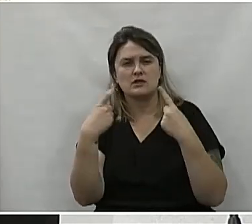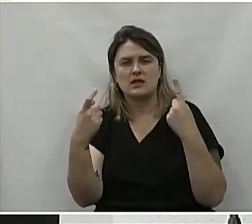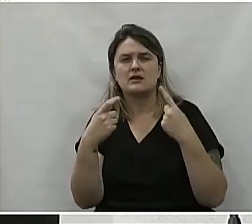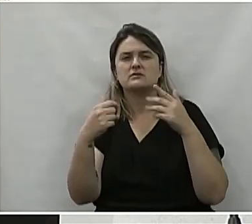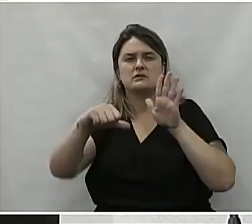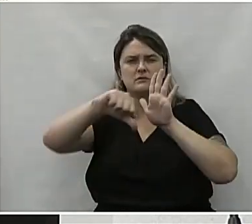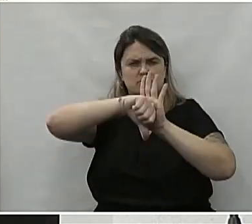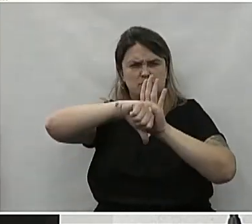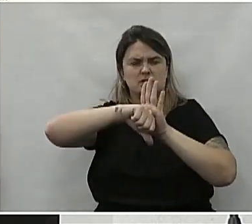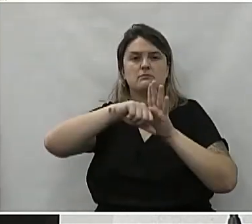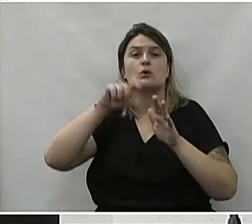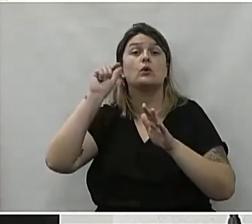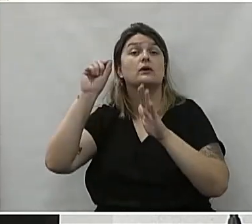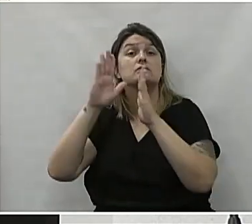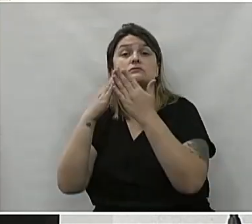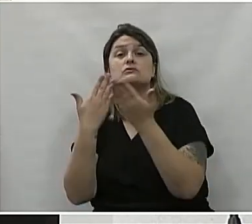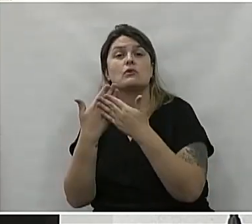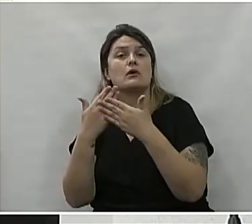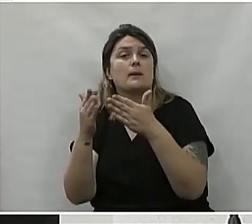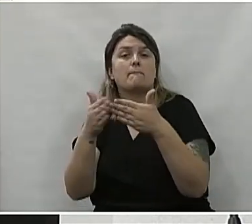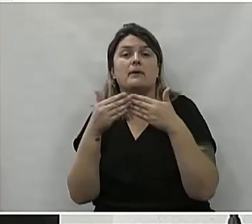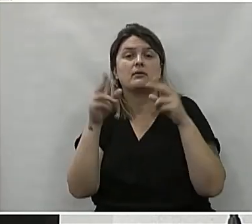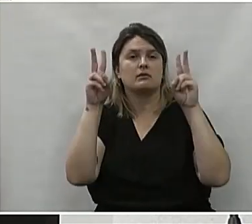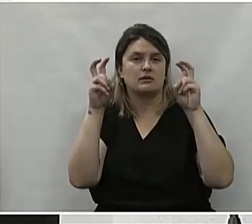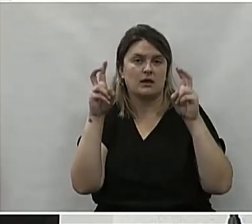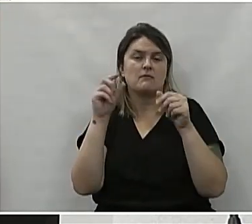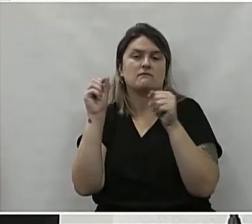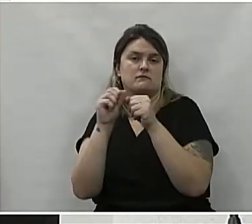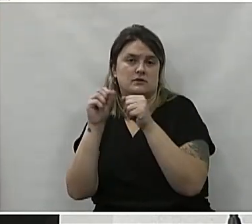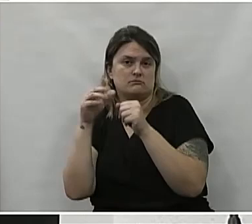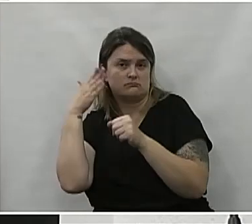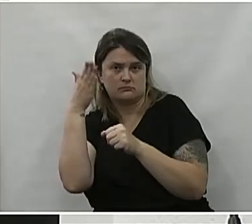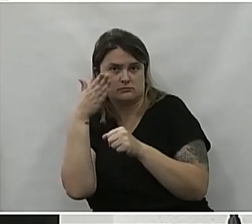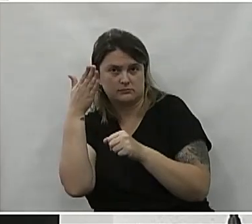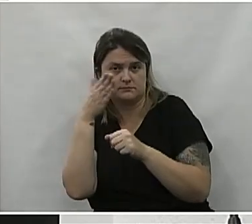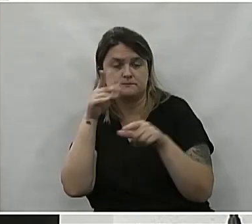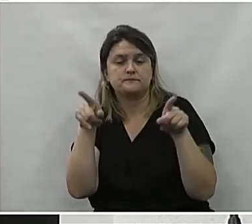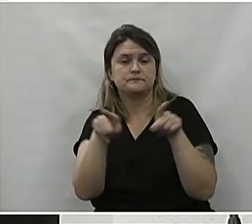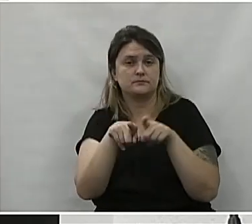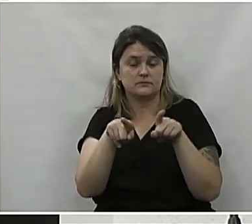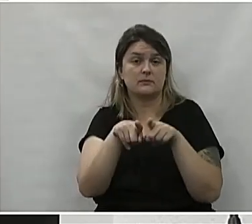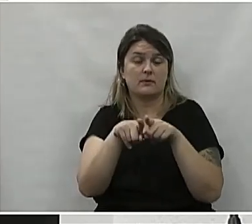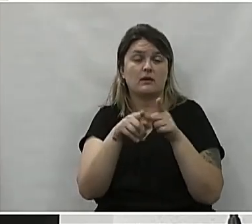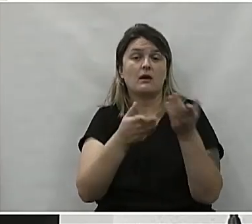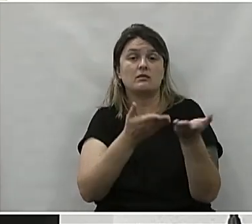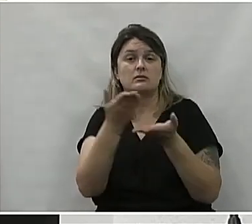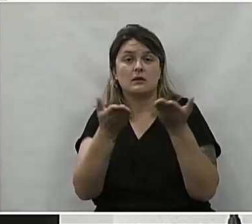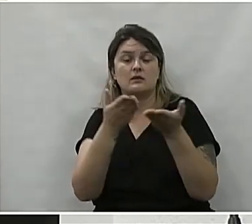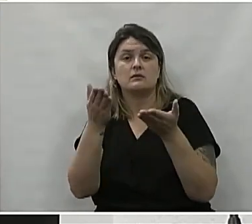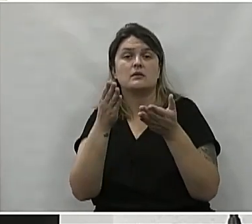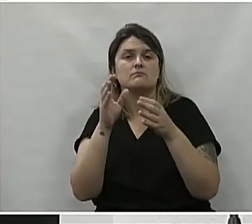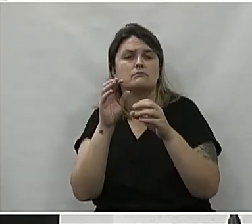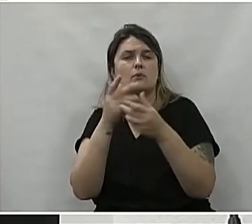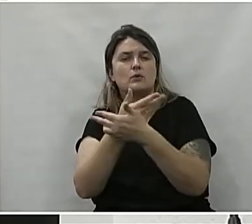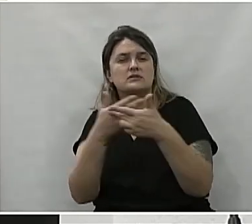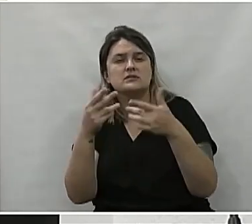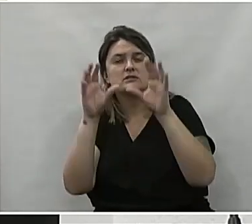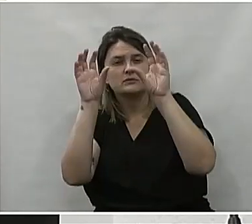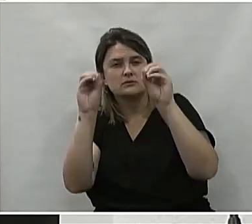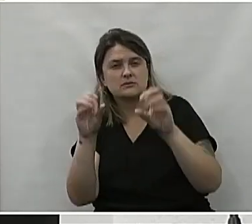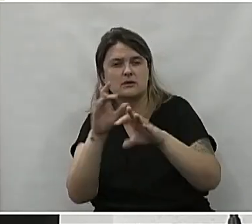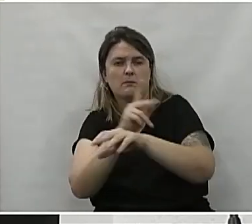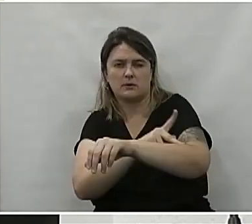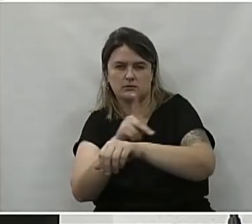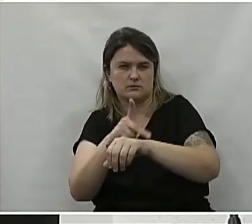outros temas Que a escola Solicita Além De atuar Na parte pedagógica Estando